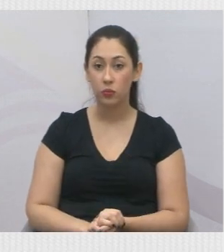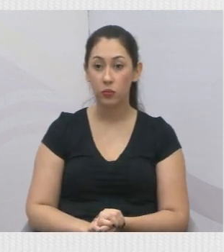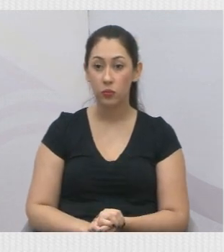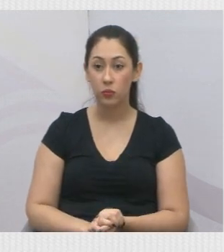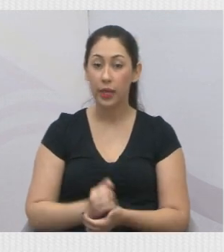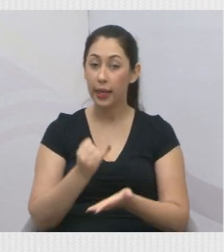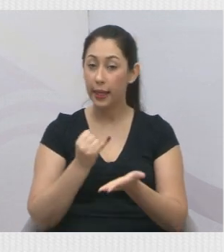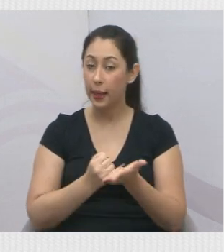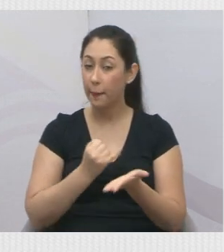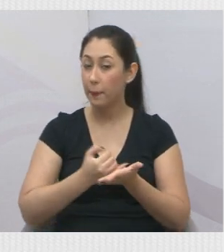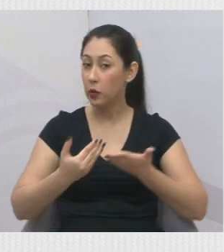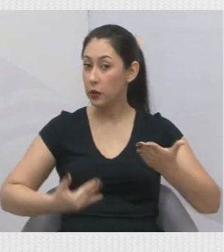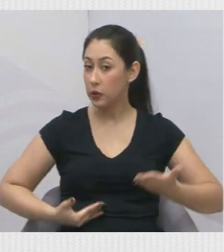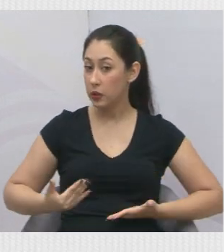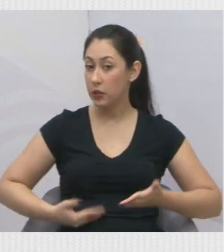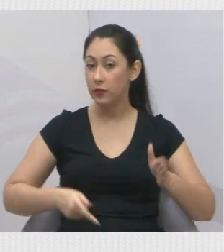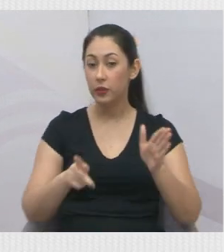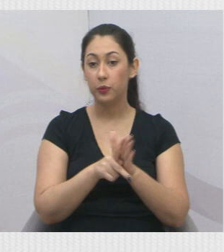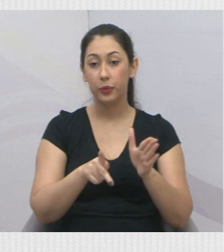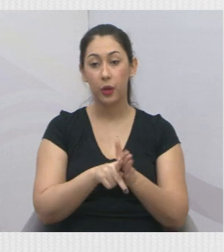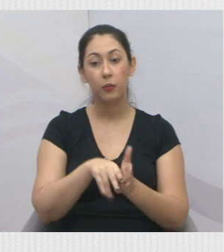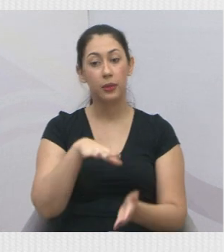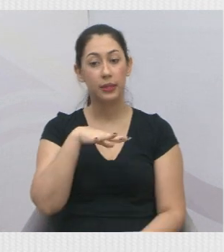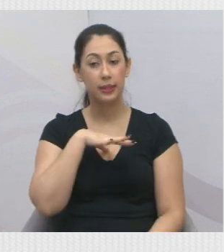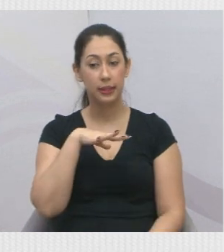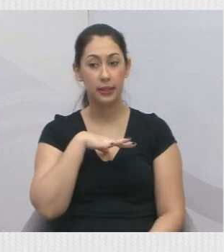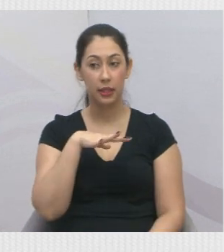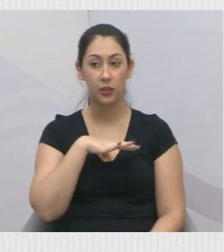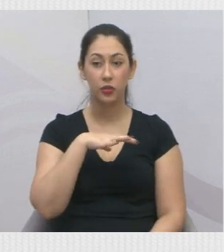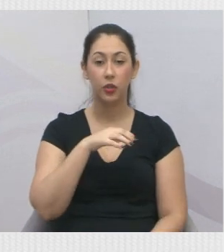Imposto sobre Serviços do município,